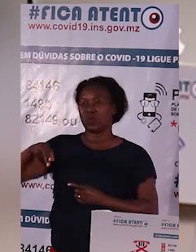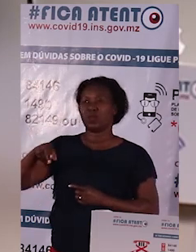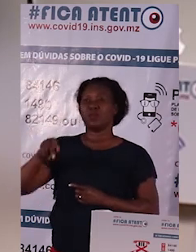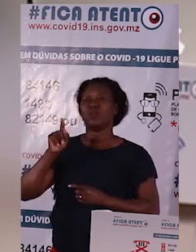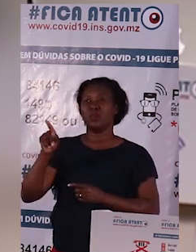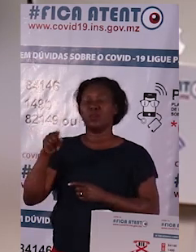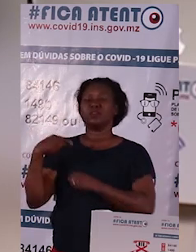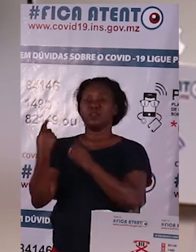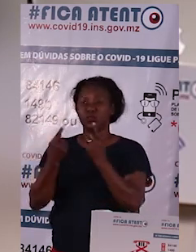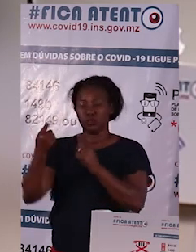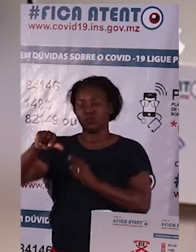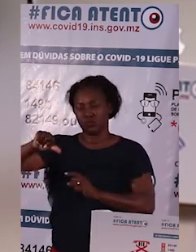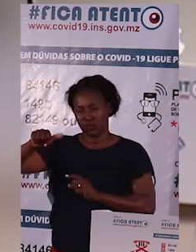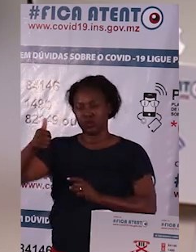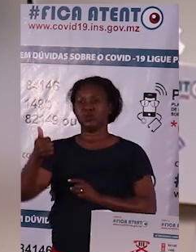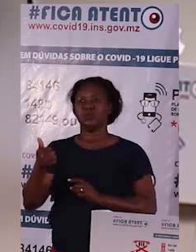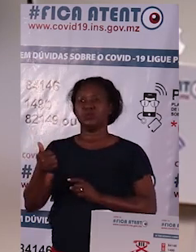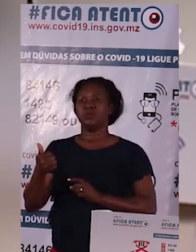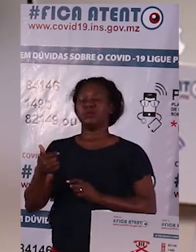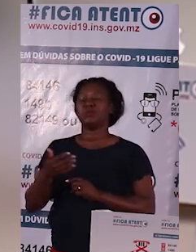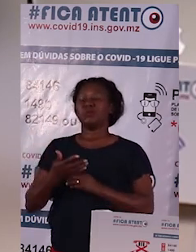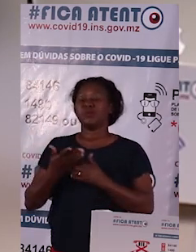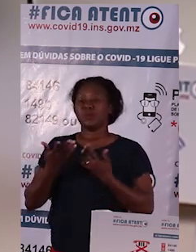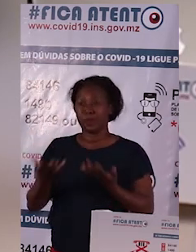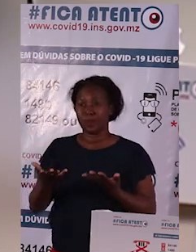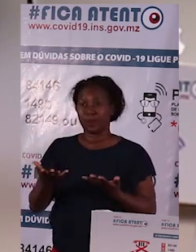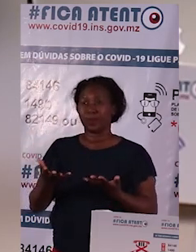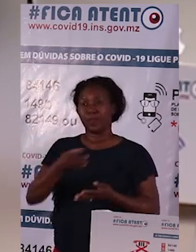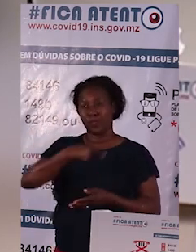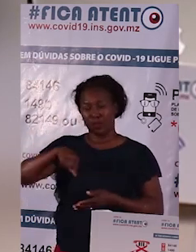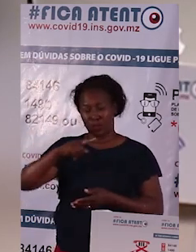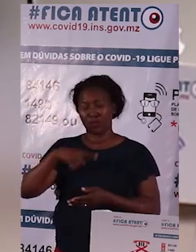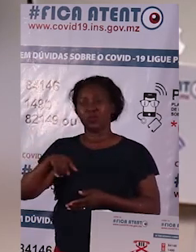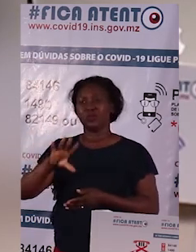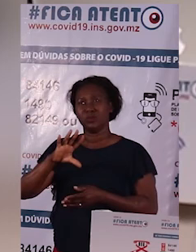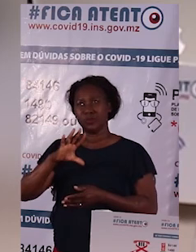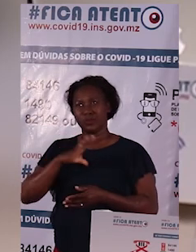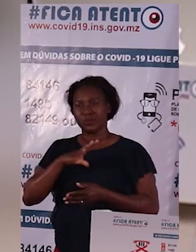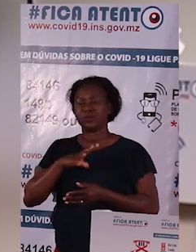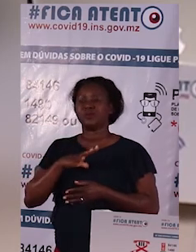agora é recuperado e nós estamos